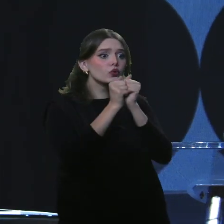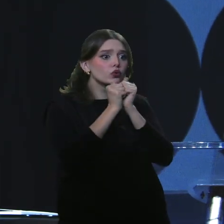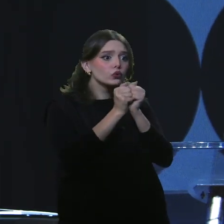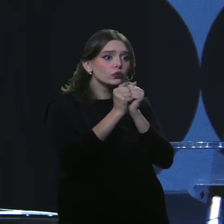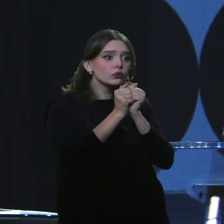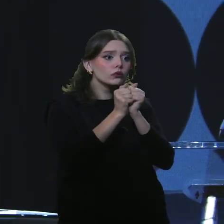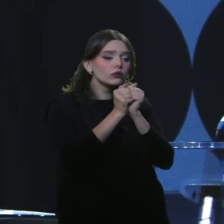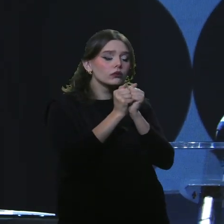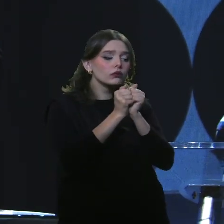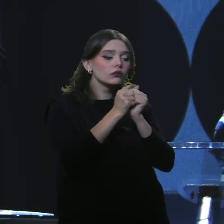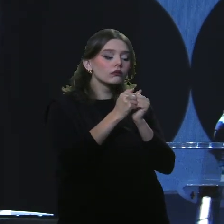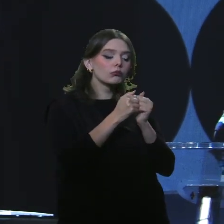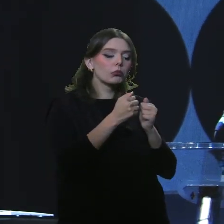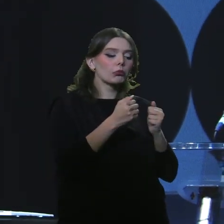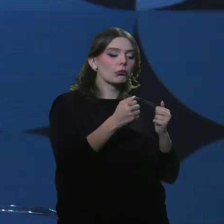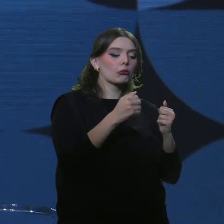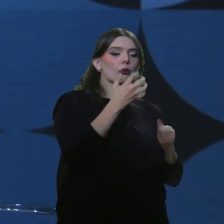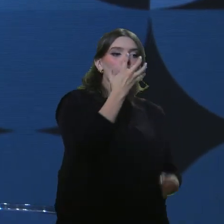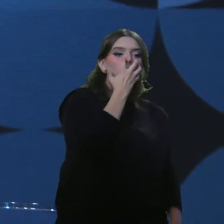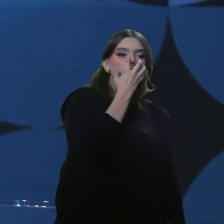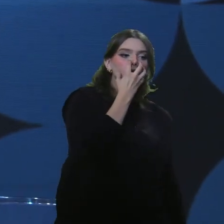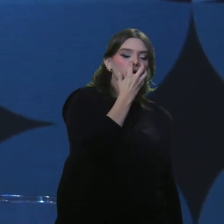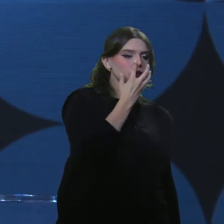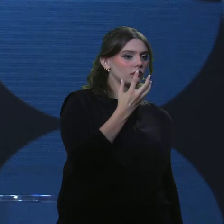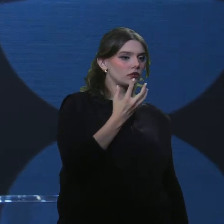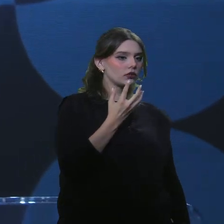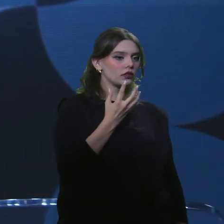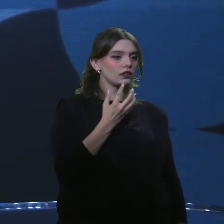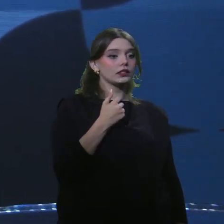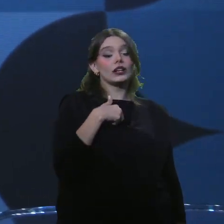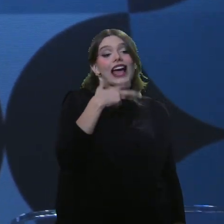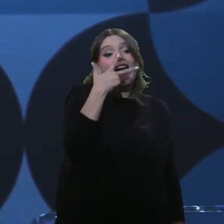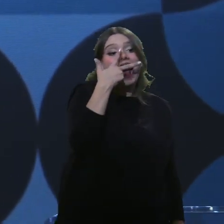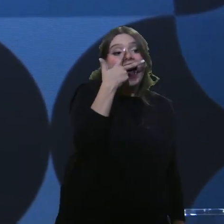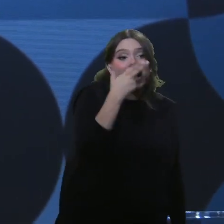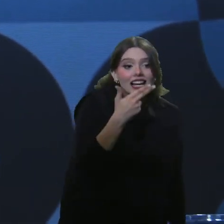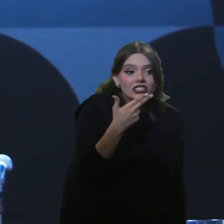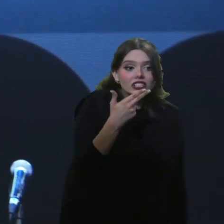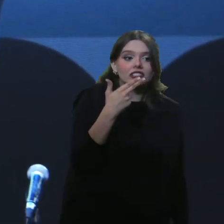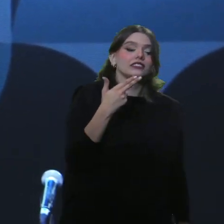que ele é diferente. E ele acha que ele é um vira-lata, porque ele está ali no meio do vira-lata.